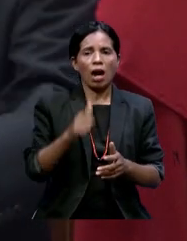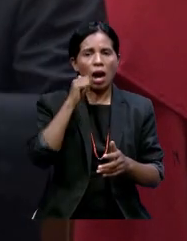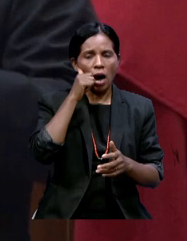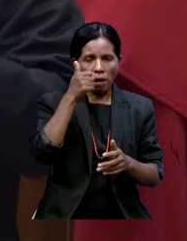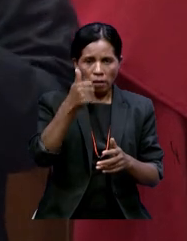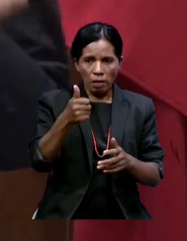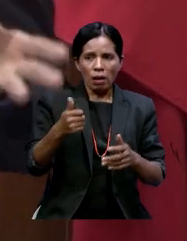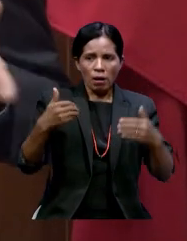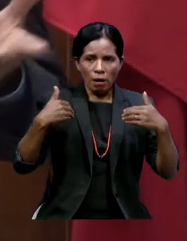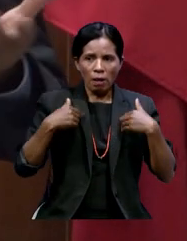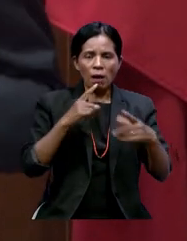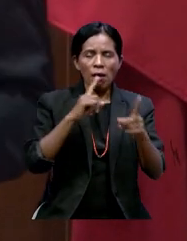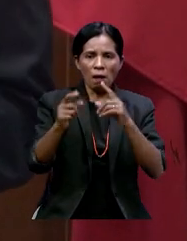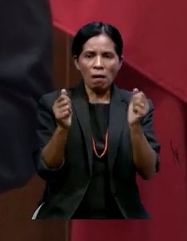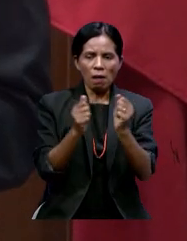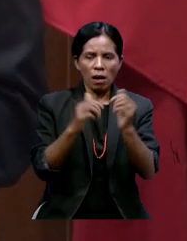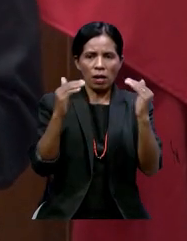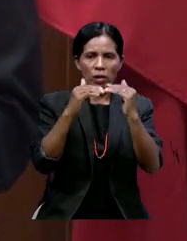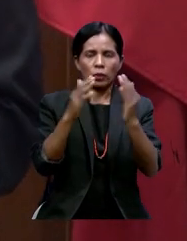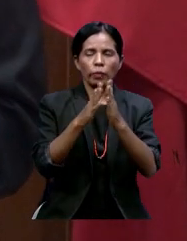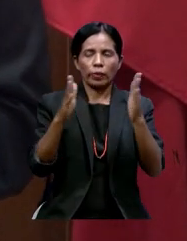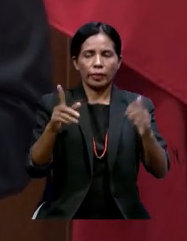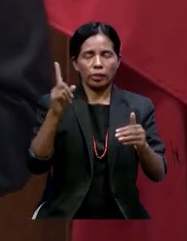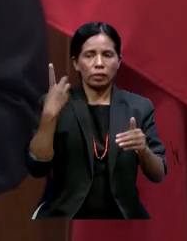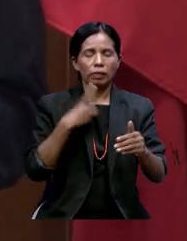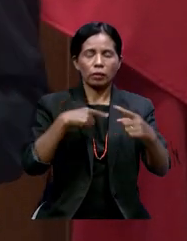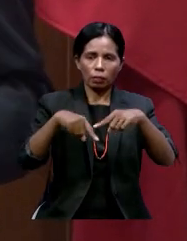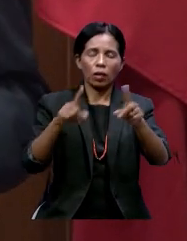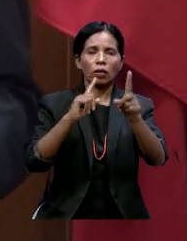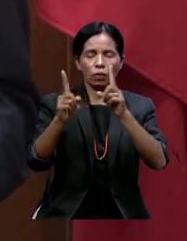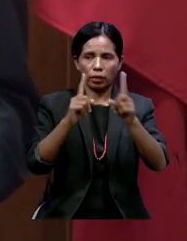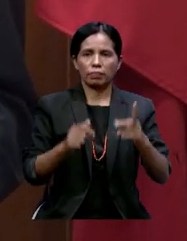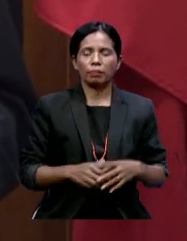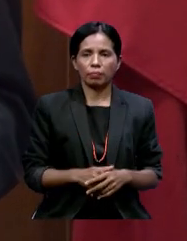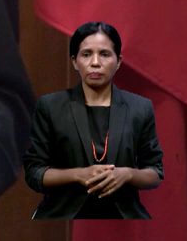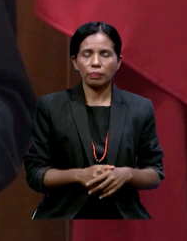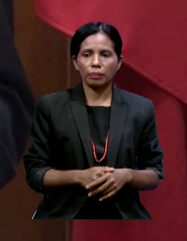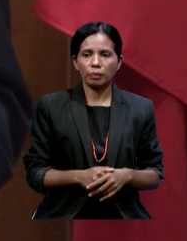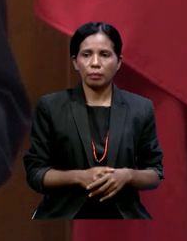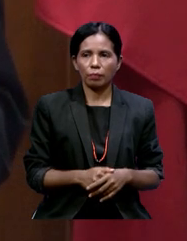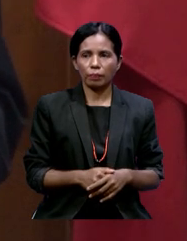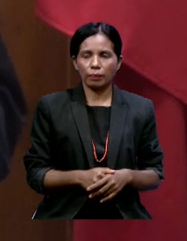hendak saya di tim kerja workshop pun ada di mas bahan bakulia. Nee duni,